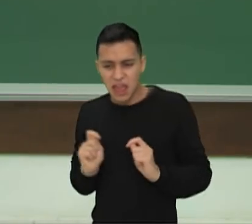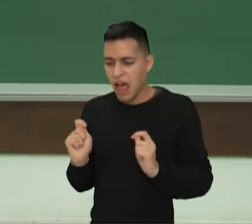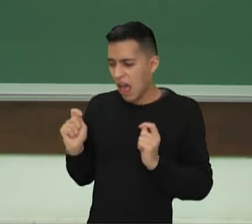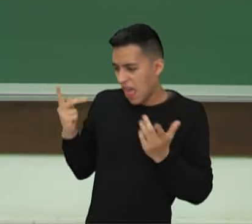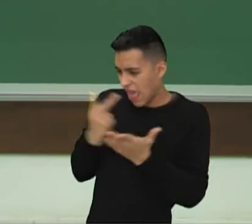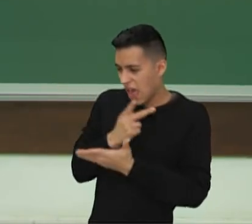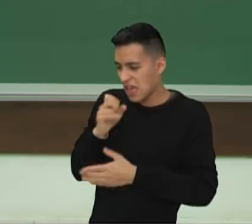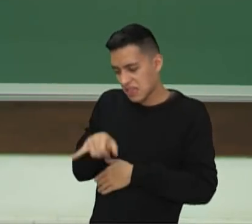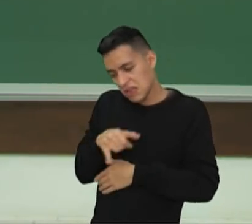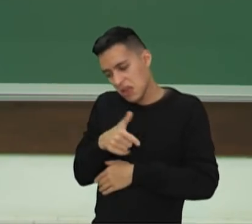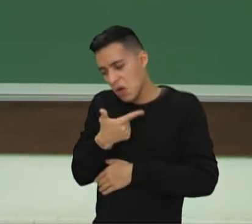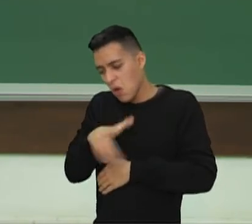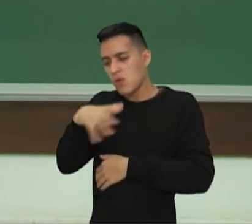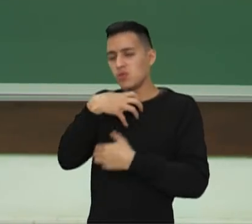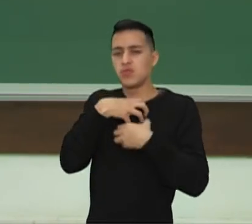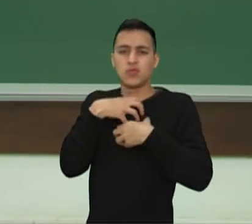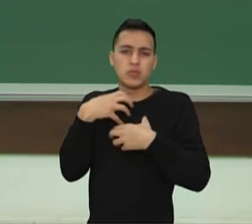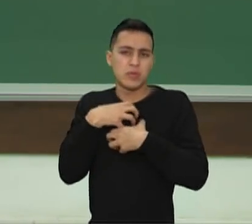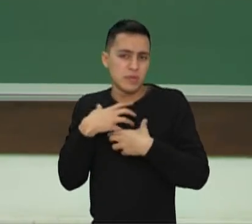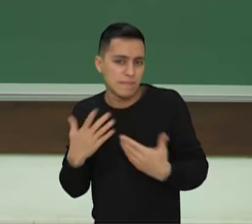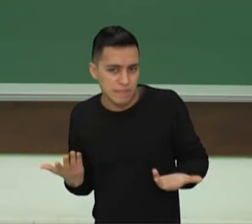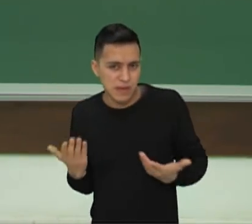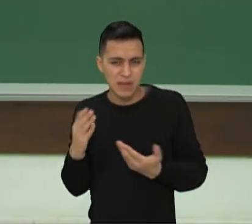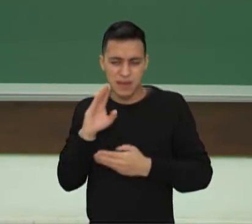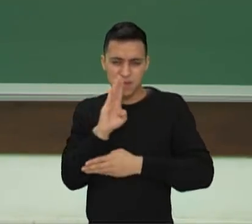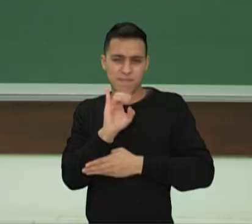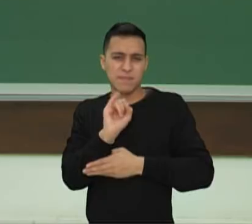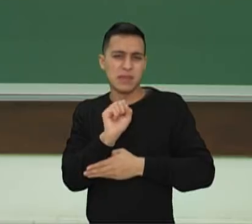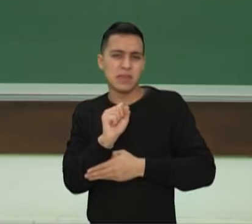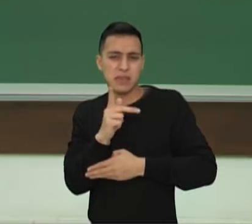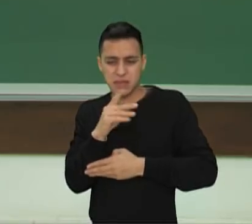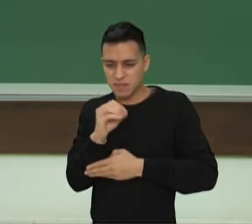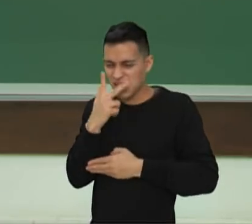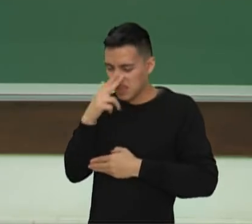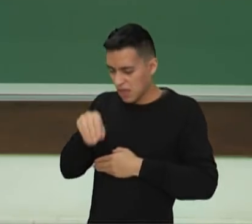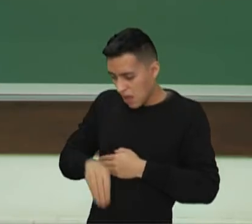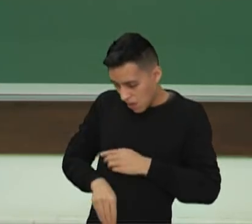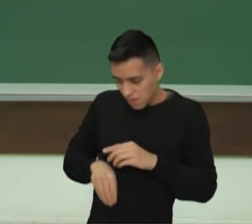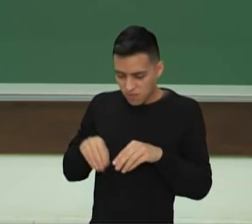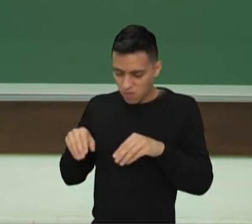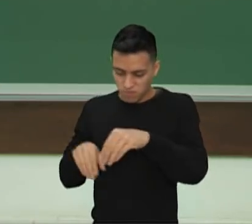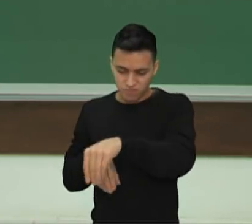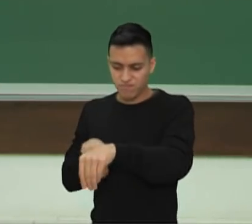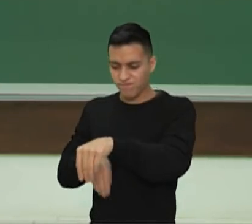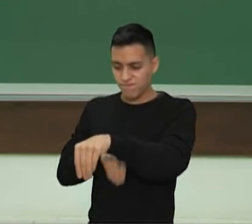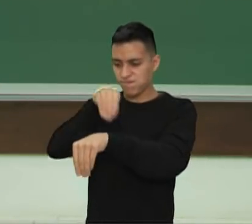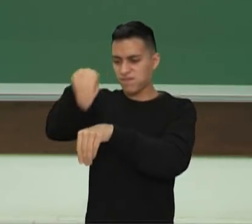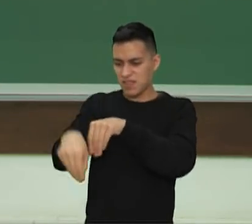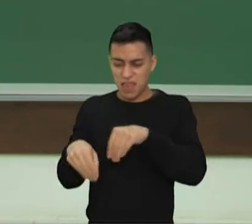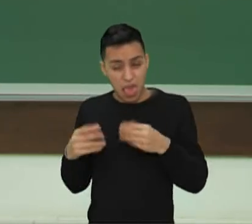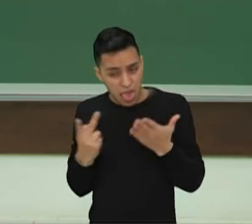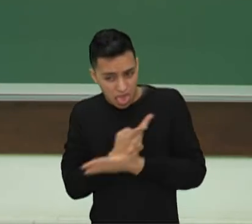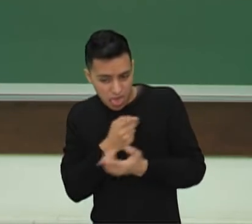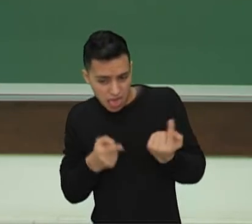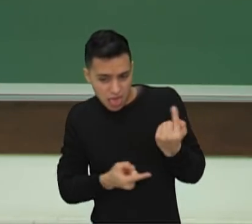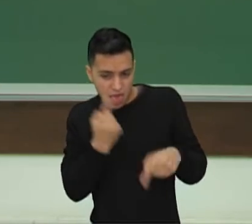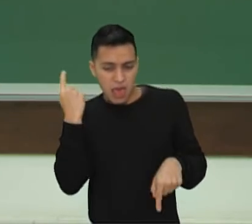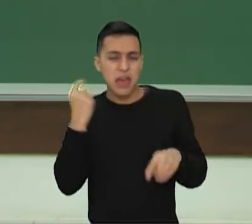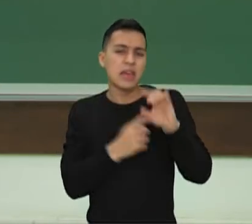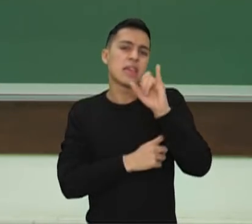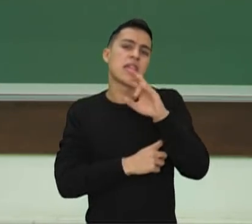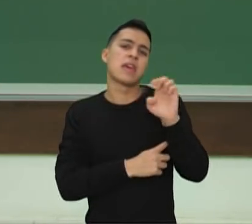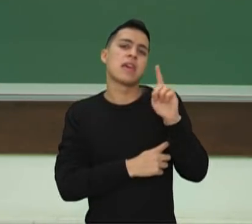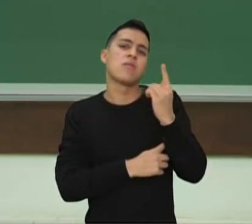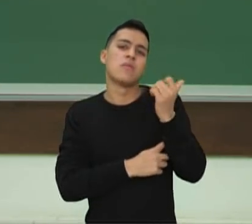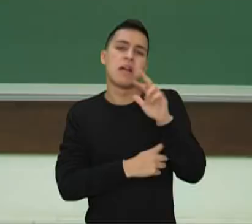erro se eu fizer alguma jogada com o bispo? Será que se eu pular alguma peça, será que entraria como uma jogada irregular?